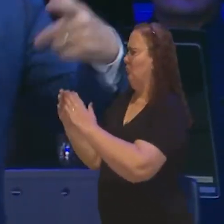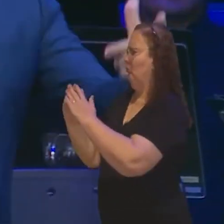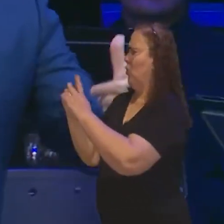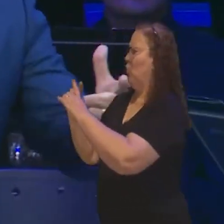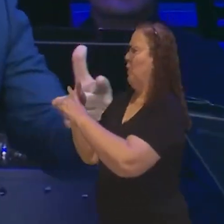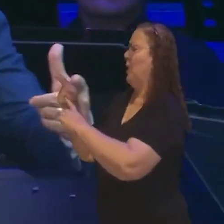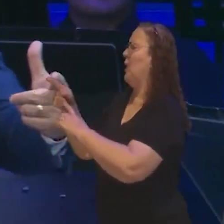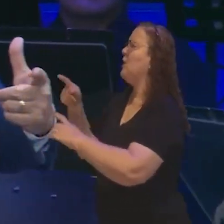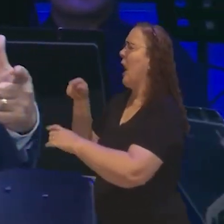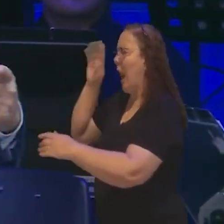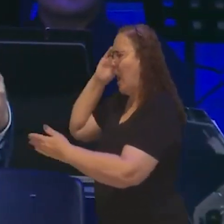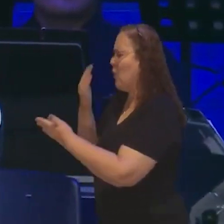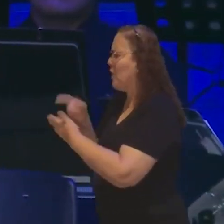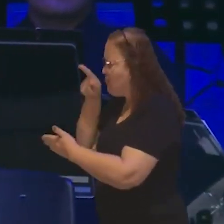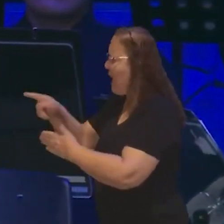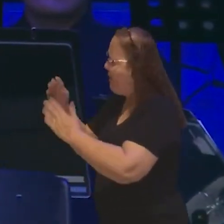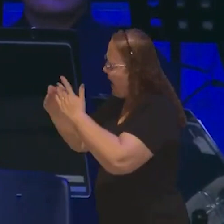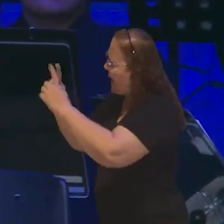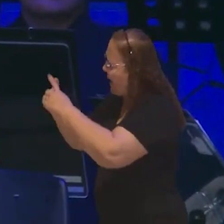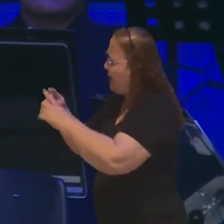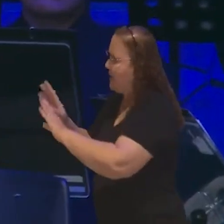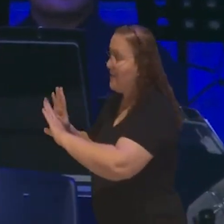é crença